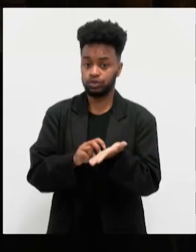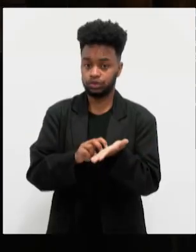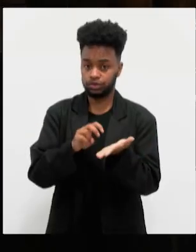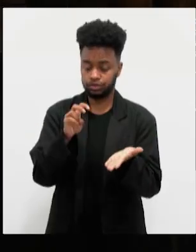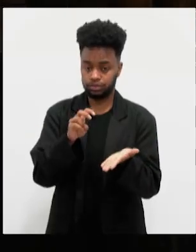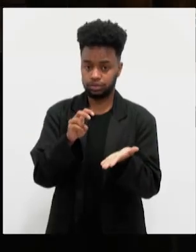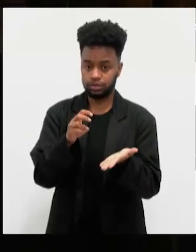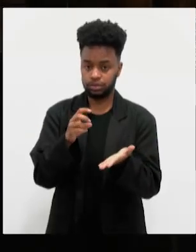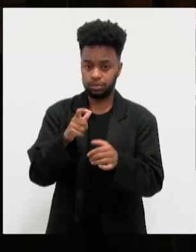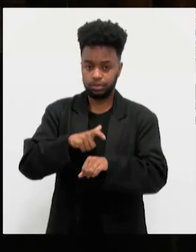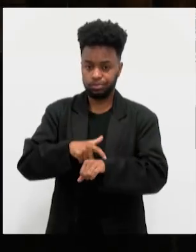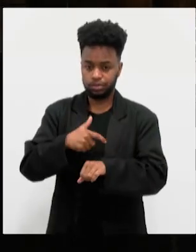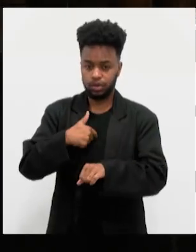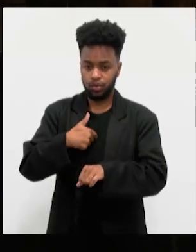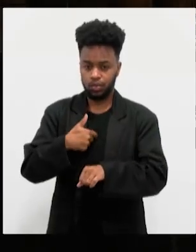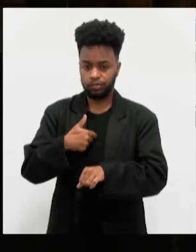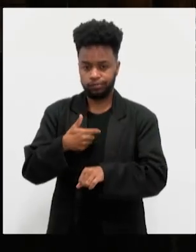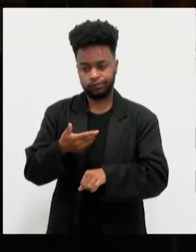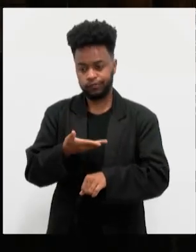ao sair de casa,